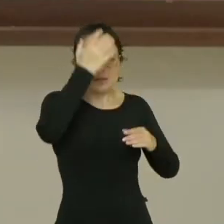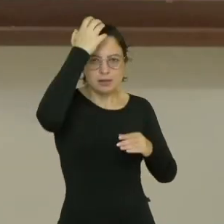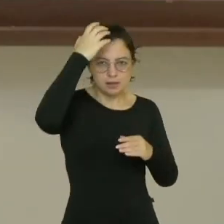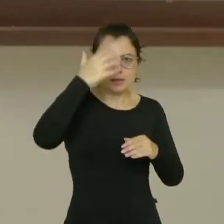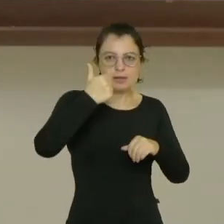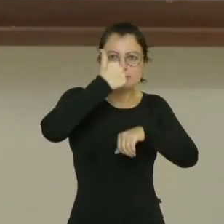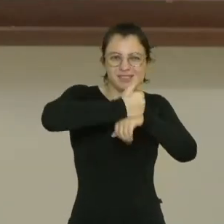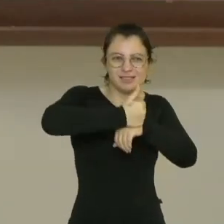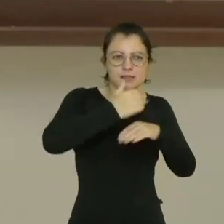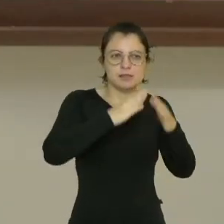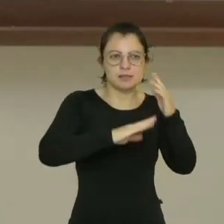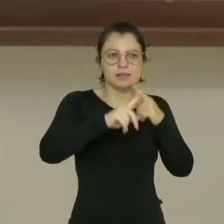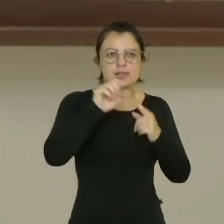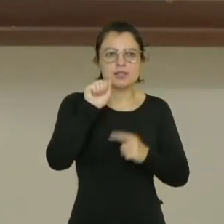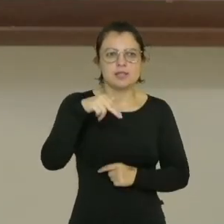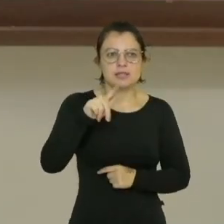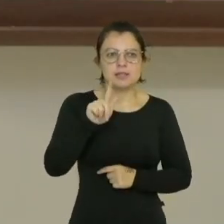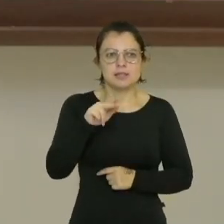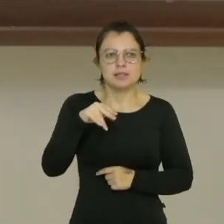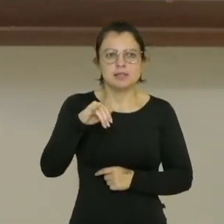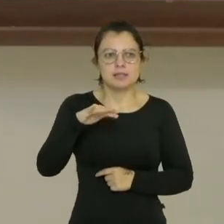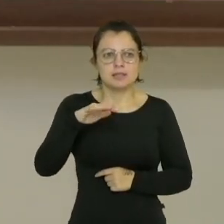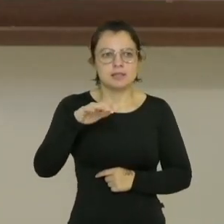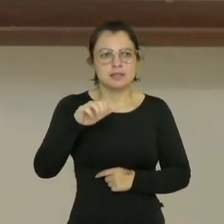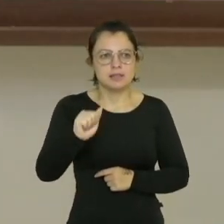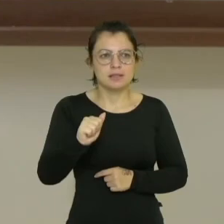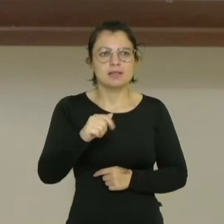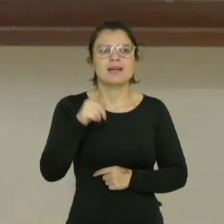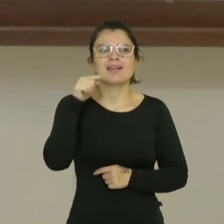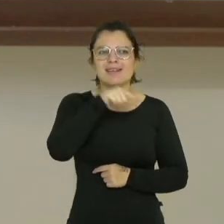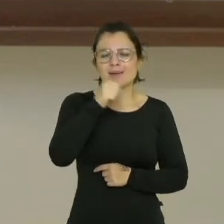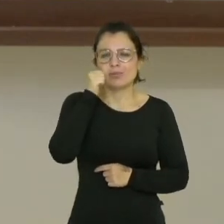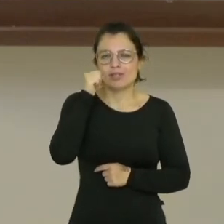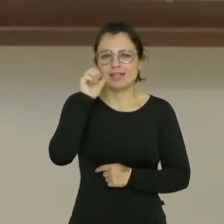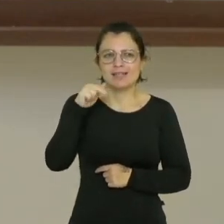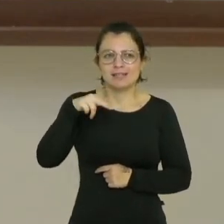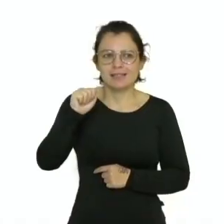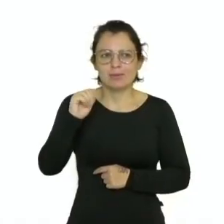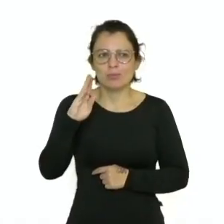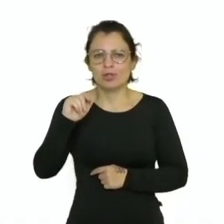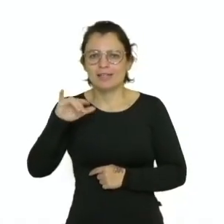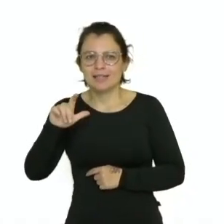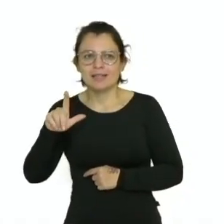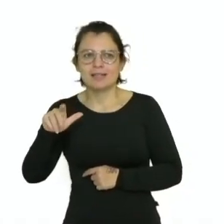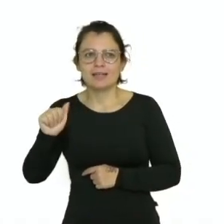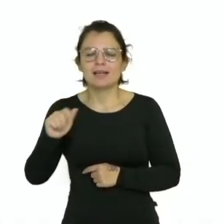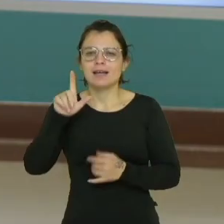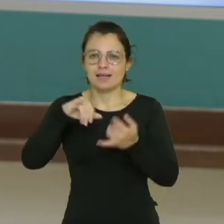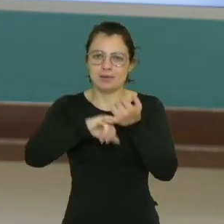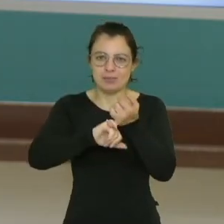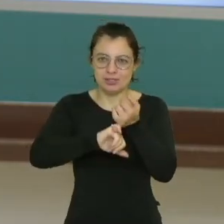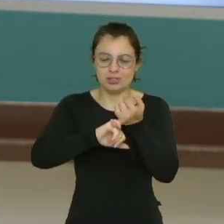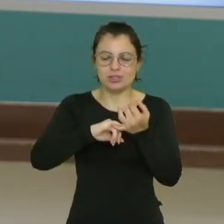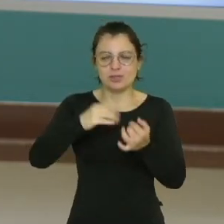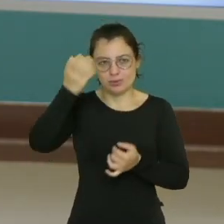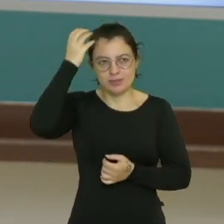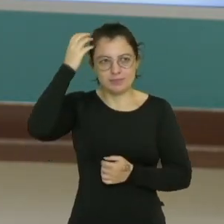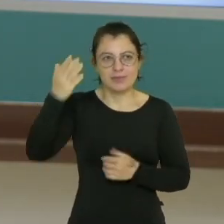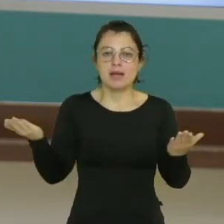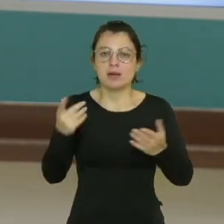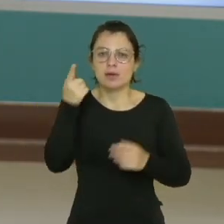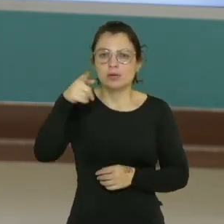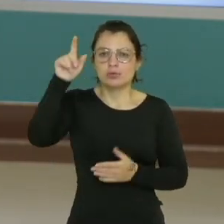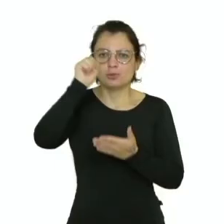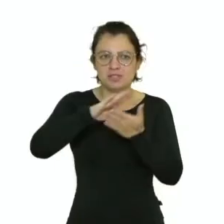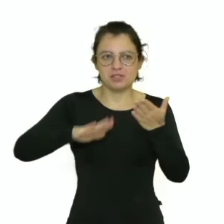essa desavença, que é a Ana Bolena, a amante do Henrique VIII. Vamos fazer a nossa última atividade